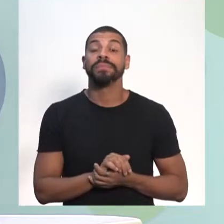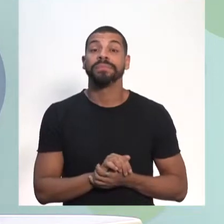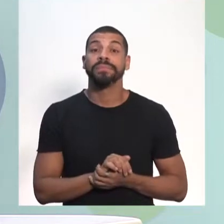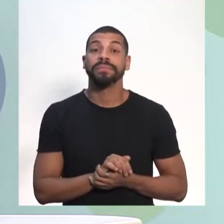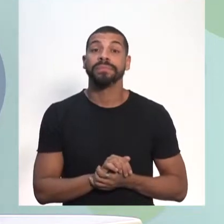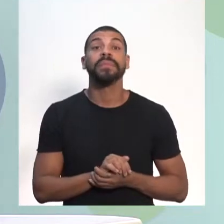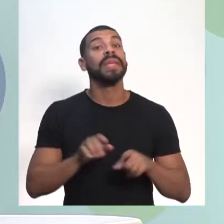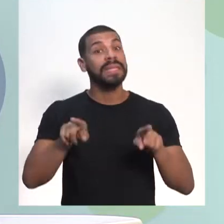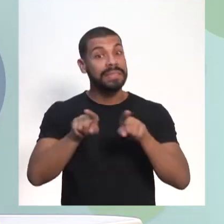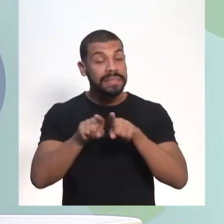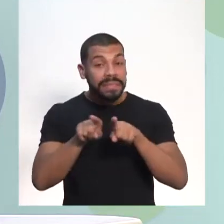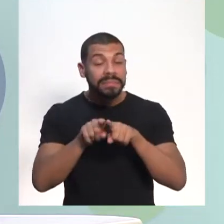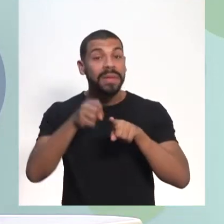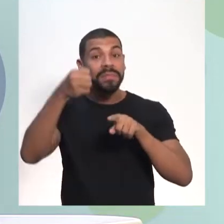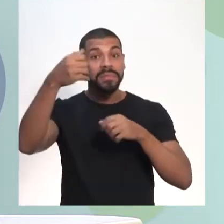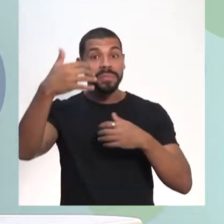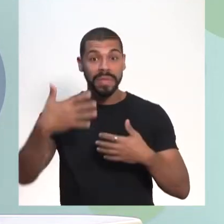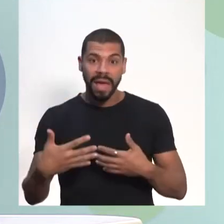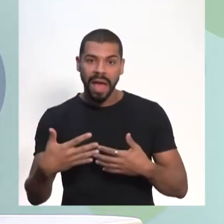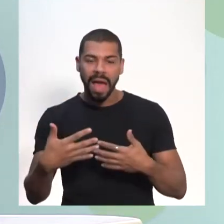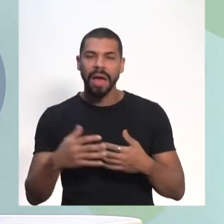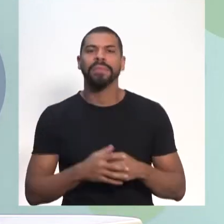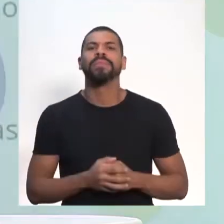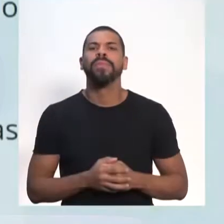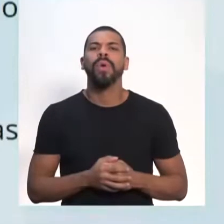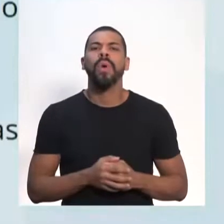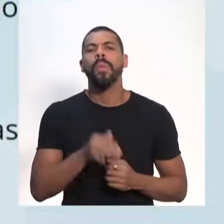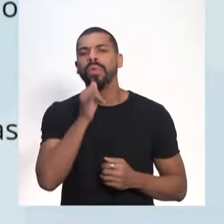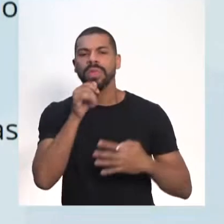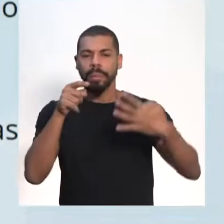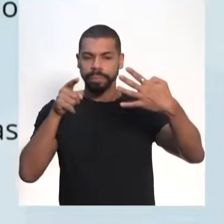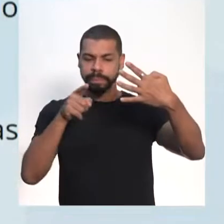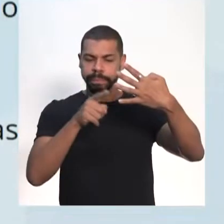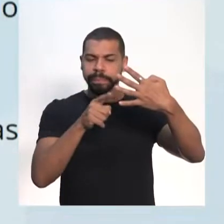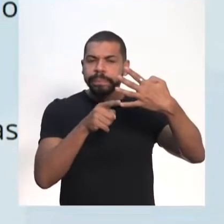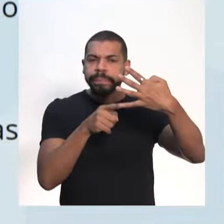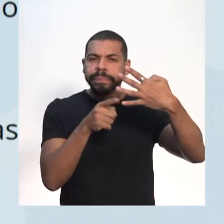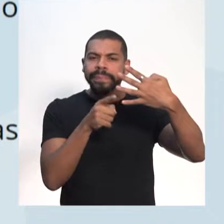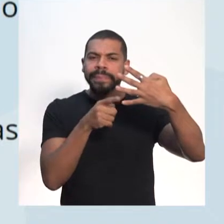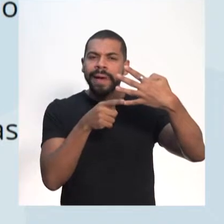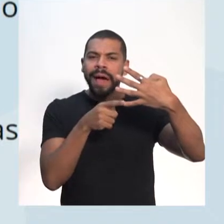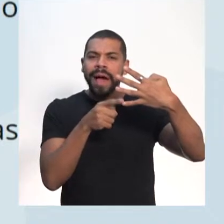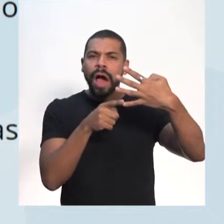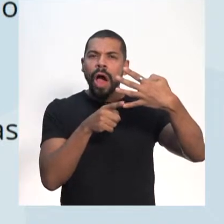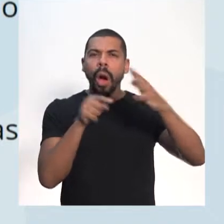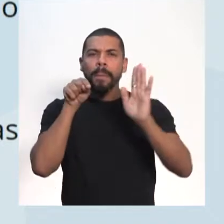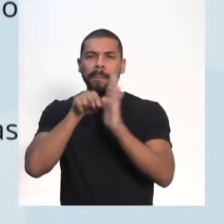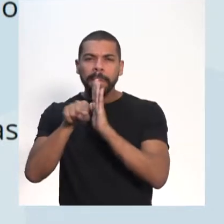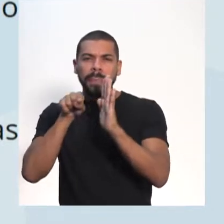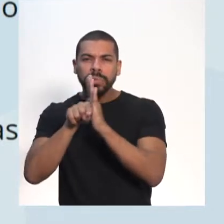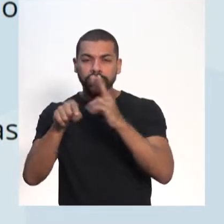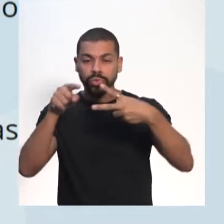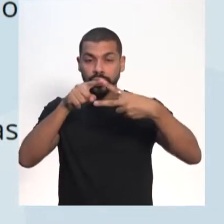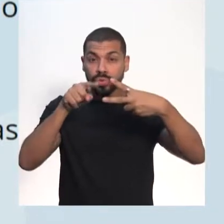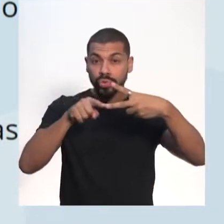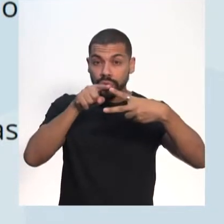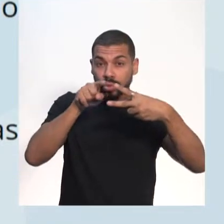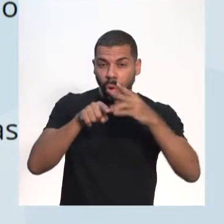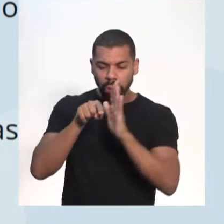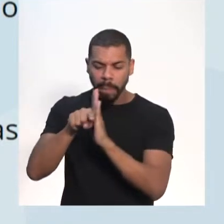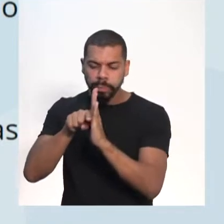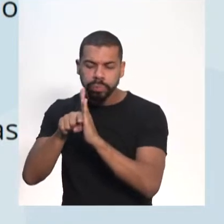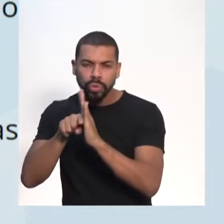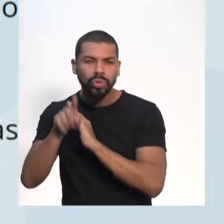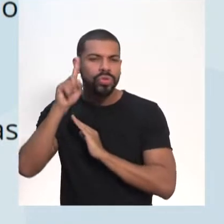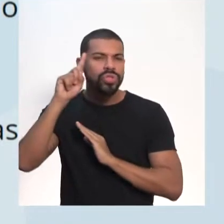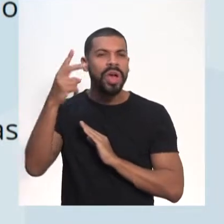vai falar um pouco sobre os questionários. Né? Na semana do replanejamento, nós tivemos 2 questionários, um do dia 23, outro